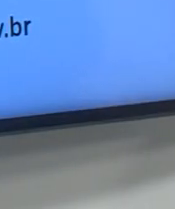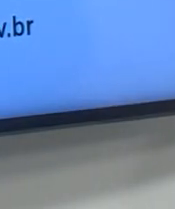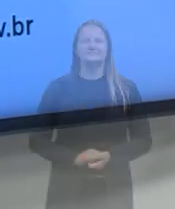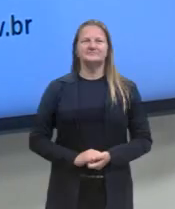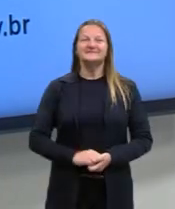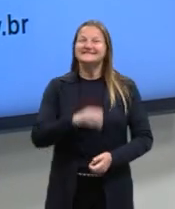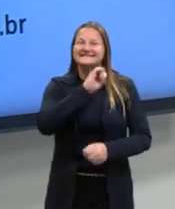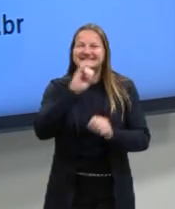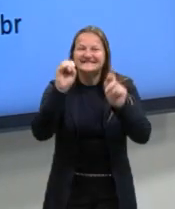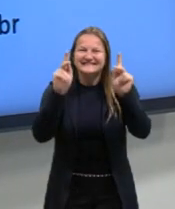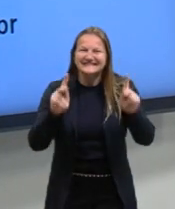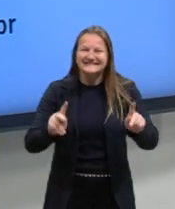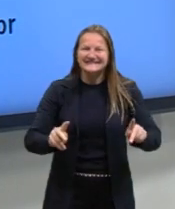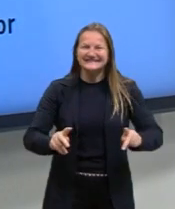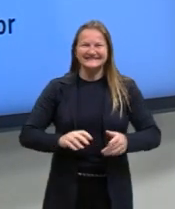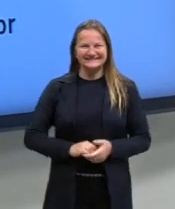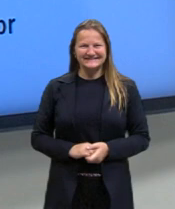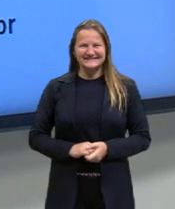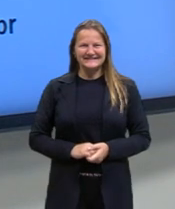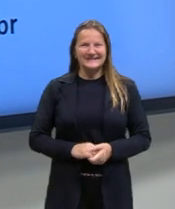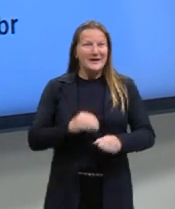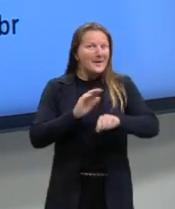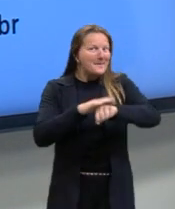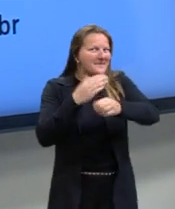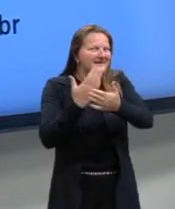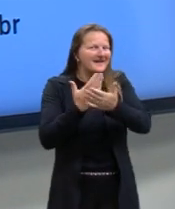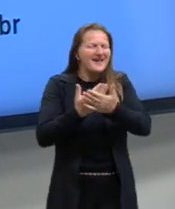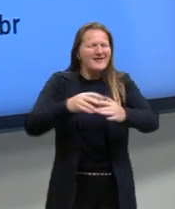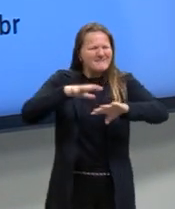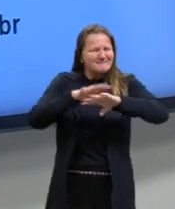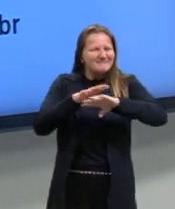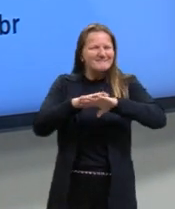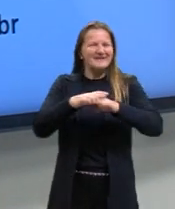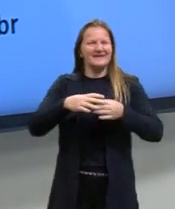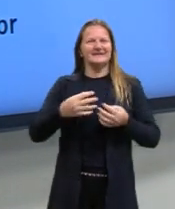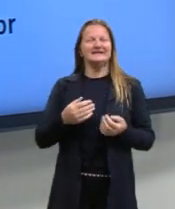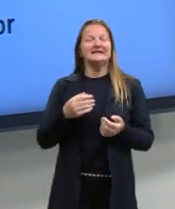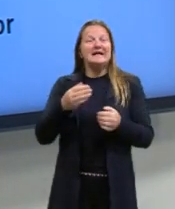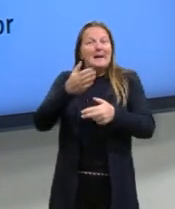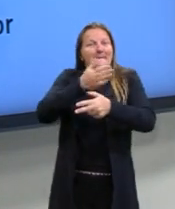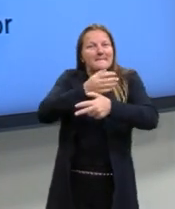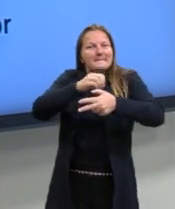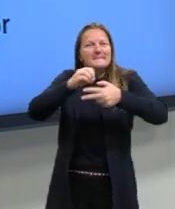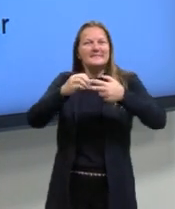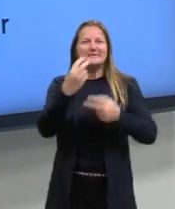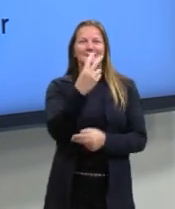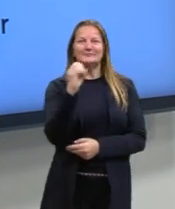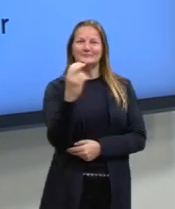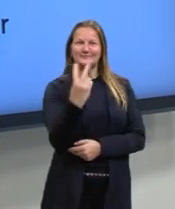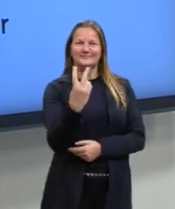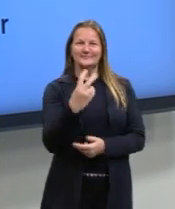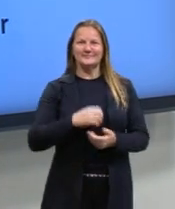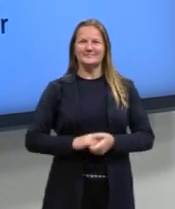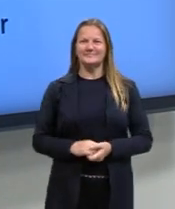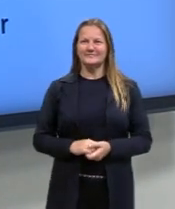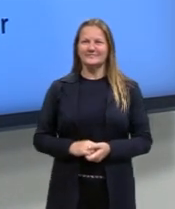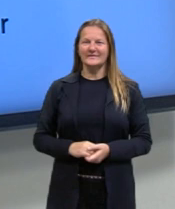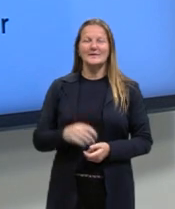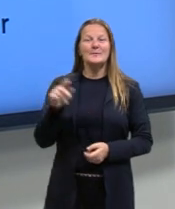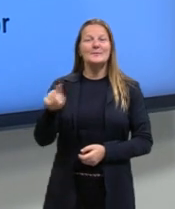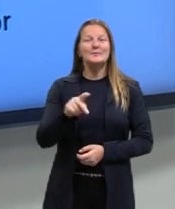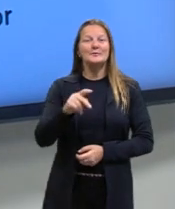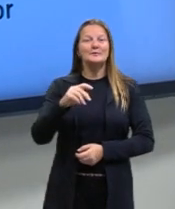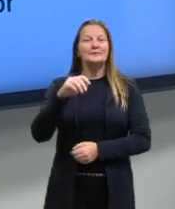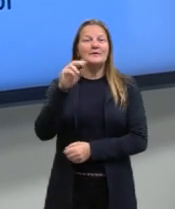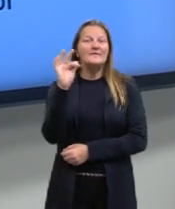oi oi Pessoas Mais uma aula de matemática e do Pré Enem 2022 eu sou